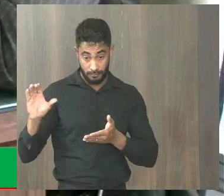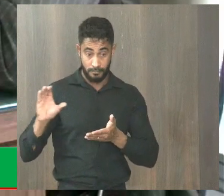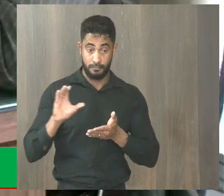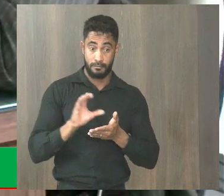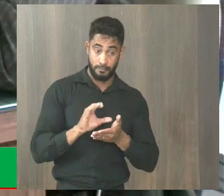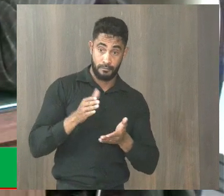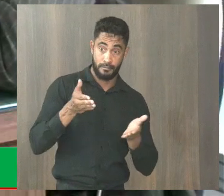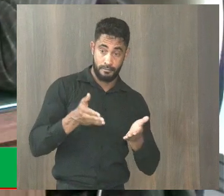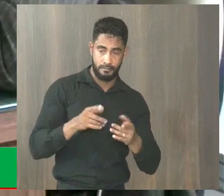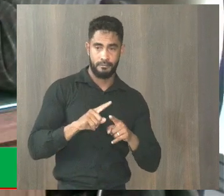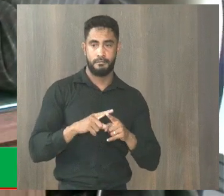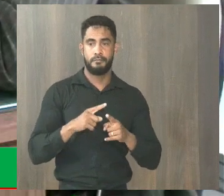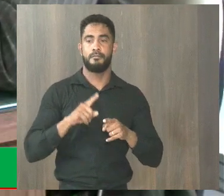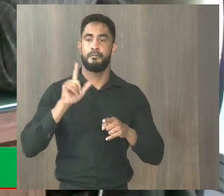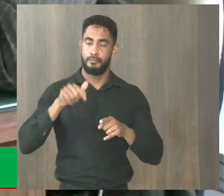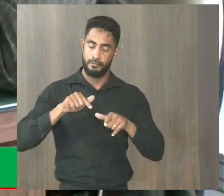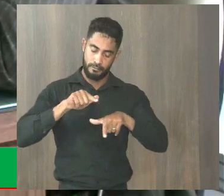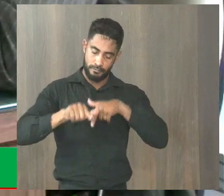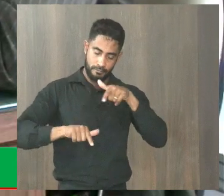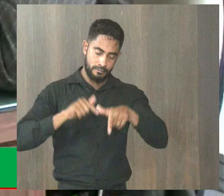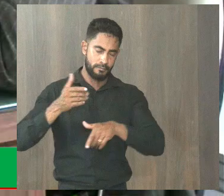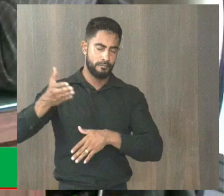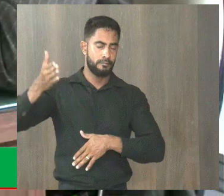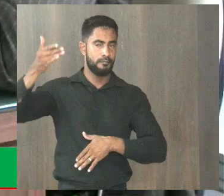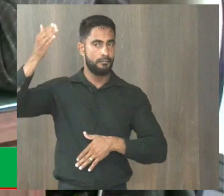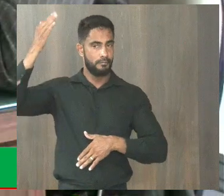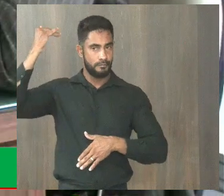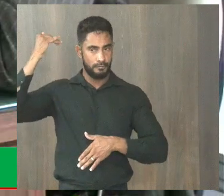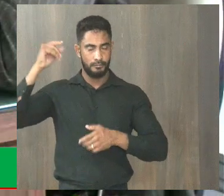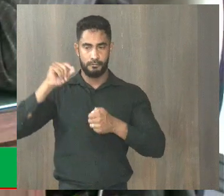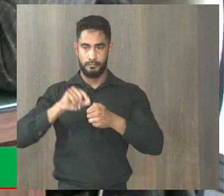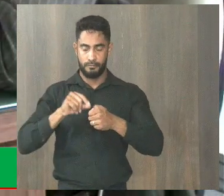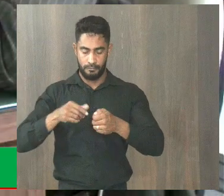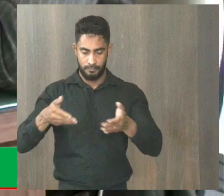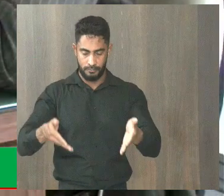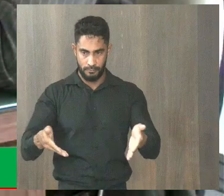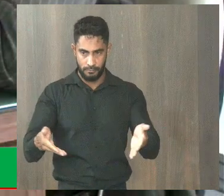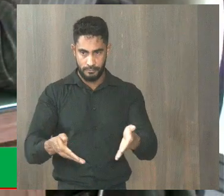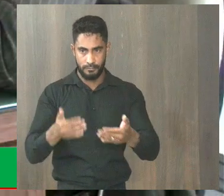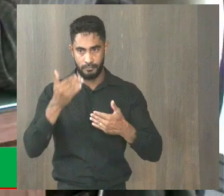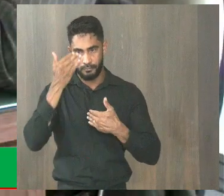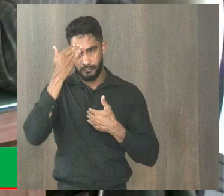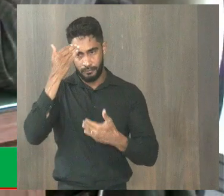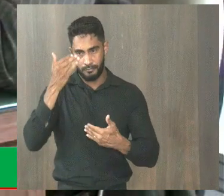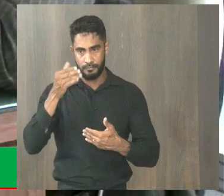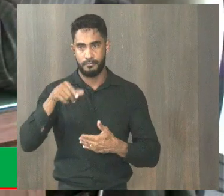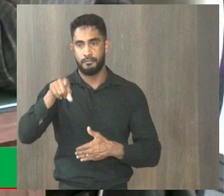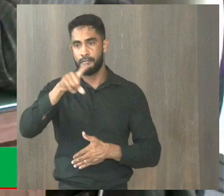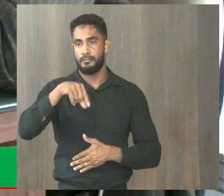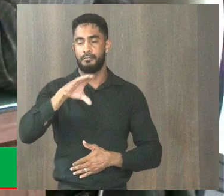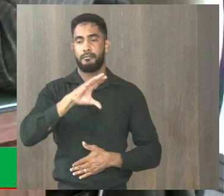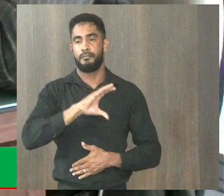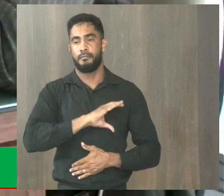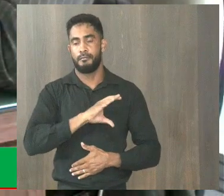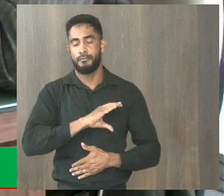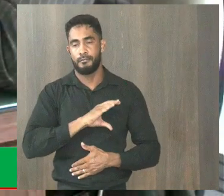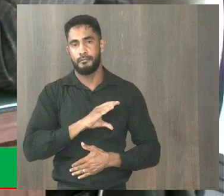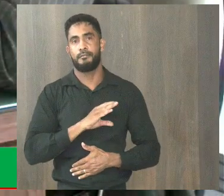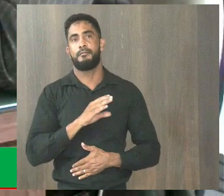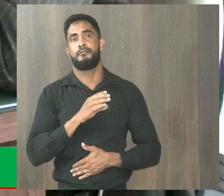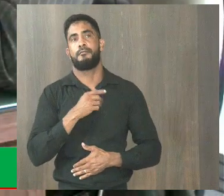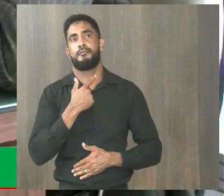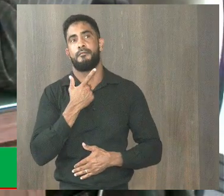execução agora, mas é um trabalho bem anterior que será feito para que isso aconteça. E eu agradeço a todos aqueles que também estão